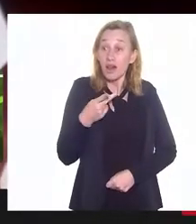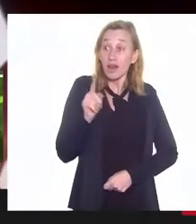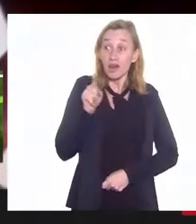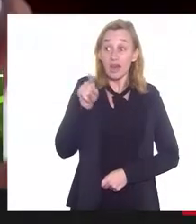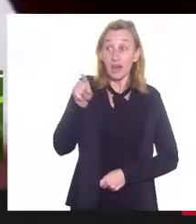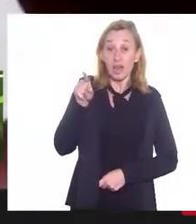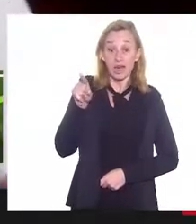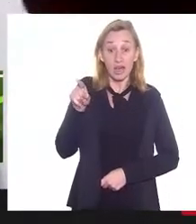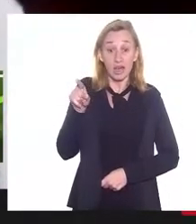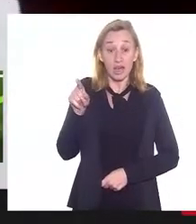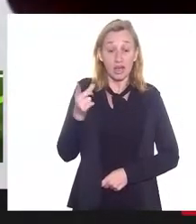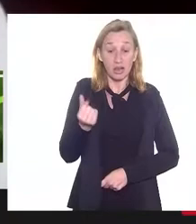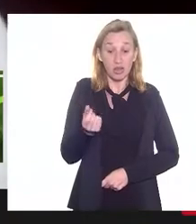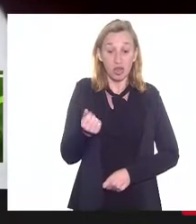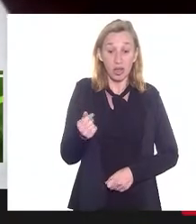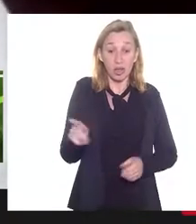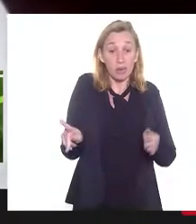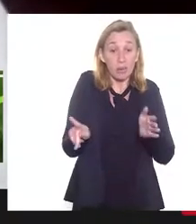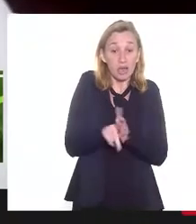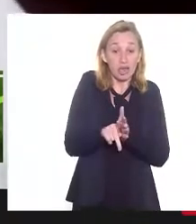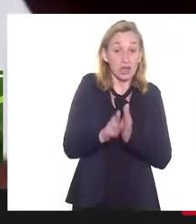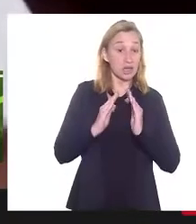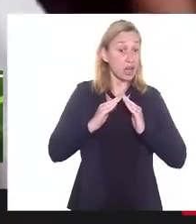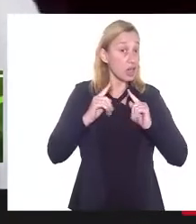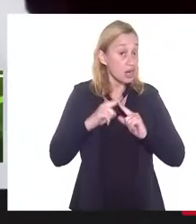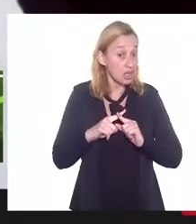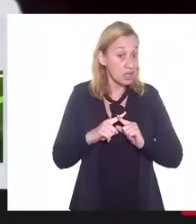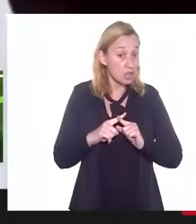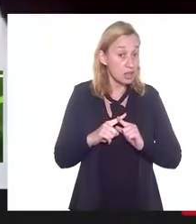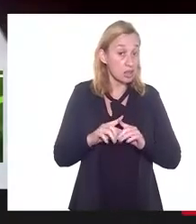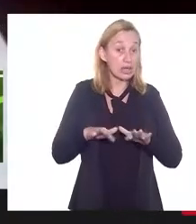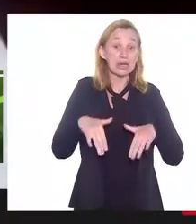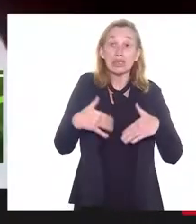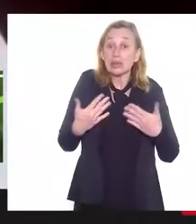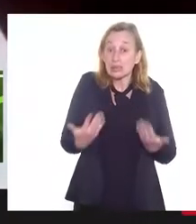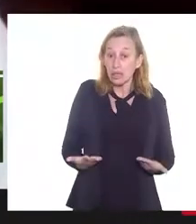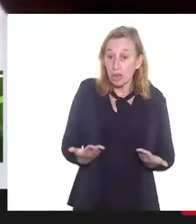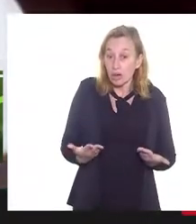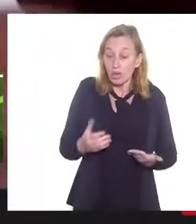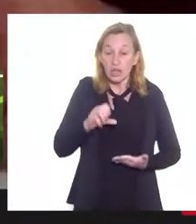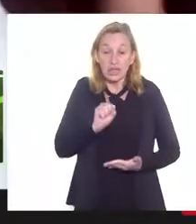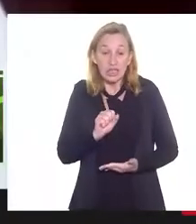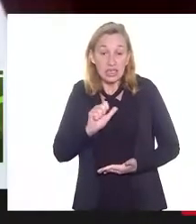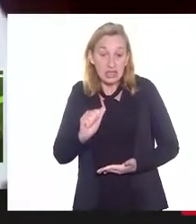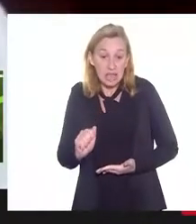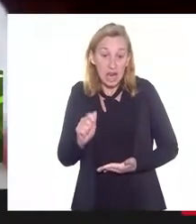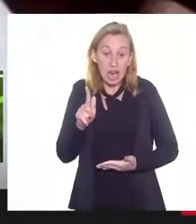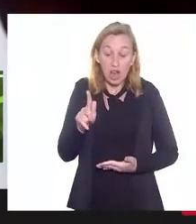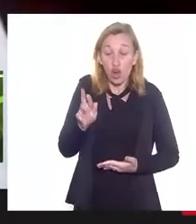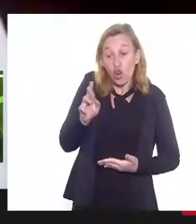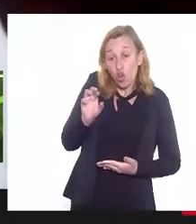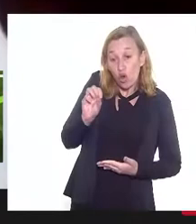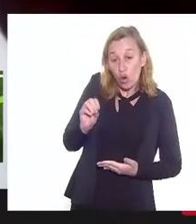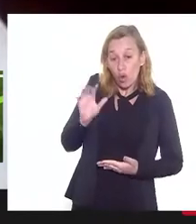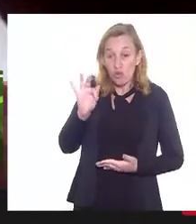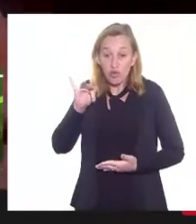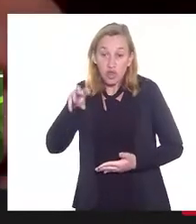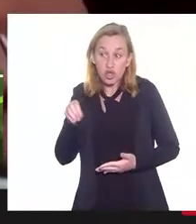é da igreja. Portanto, é sacro ofício. Isso fez com que